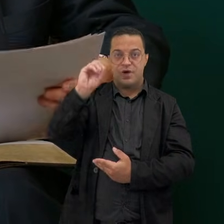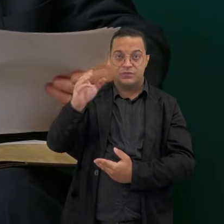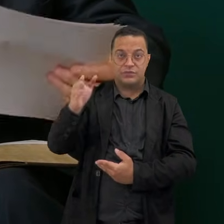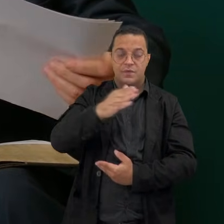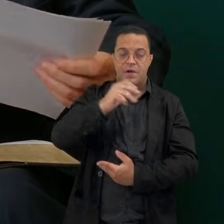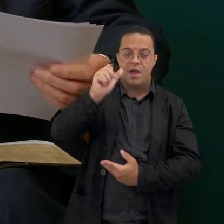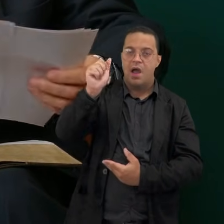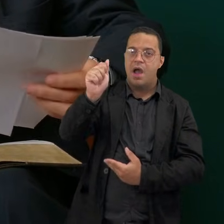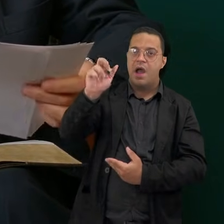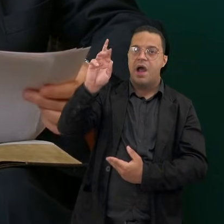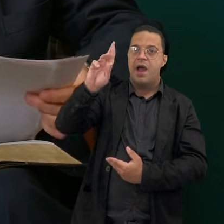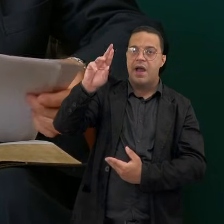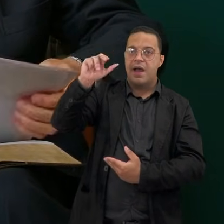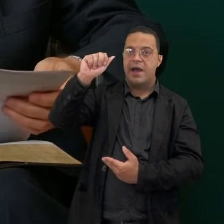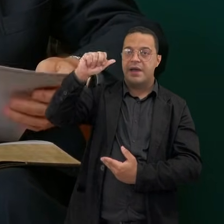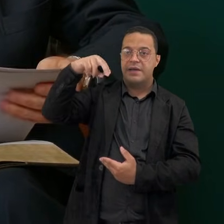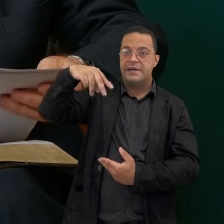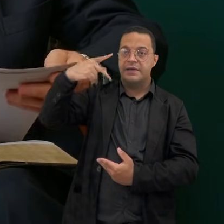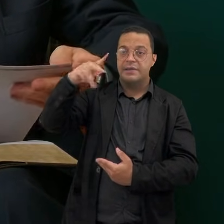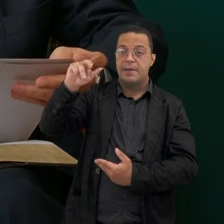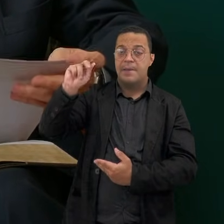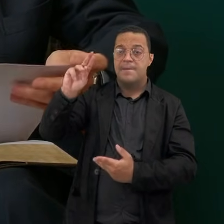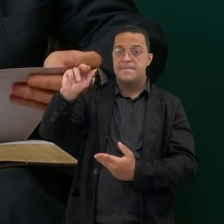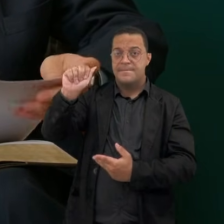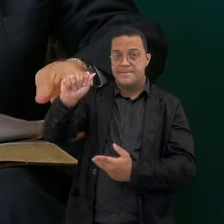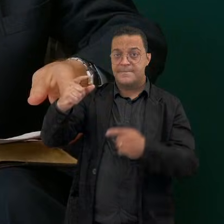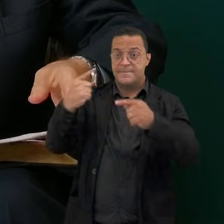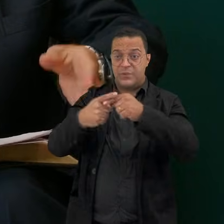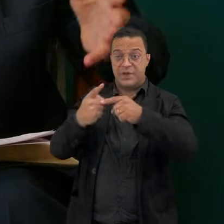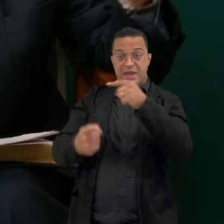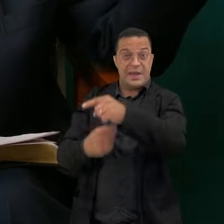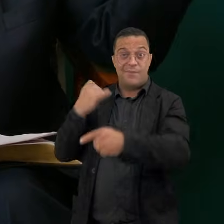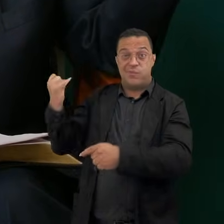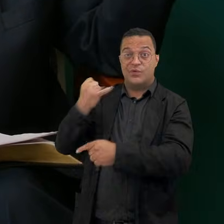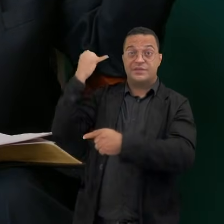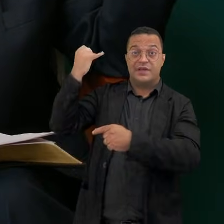nós vemos que depois da independência o Senhor fez um primeiro grande milagre,